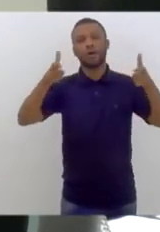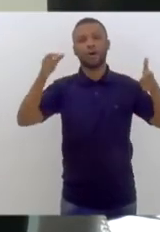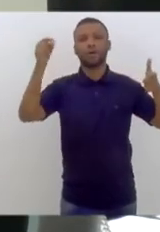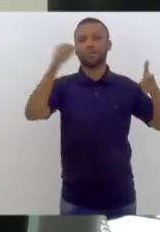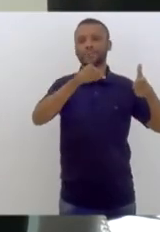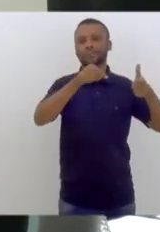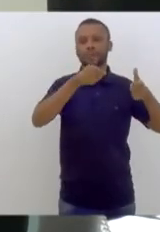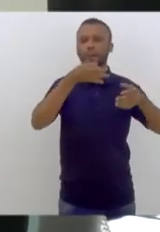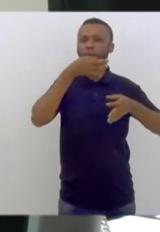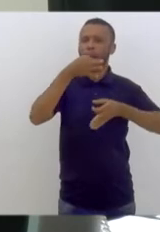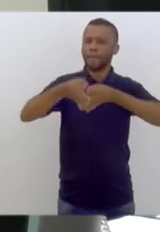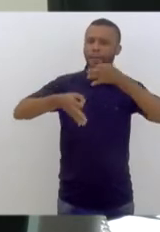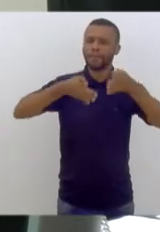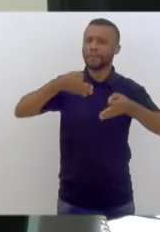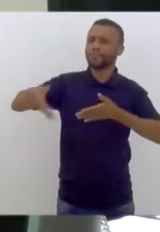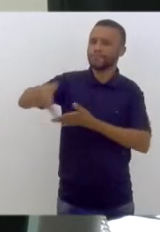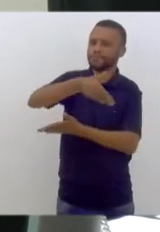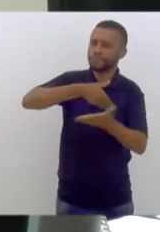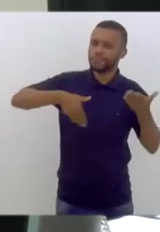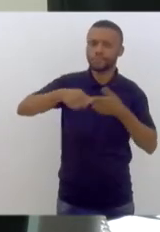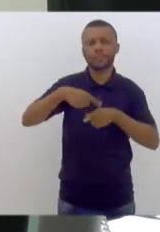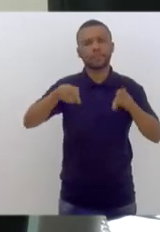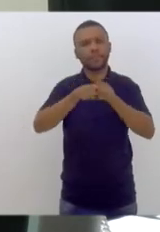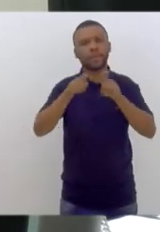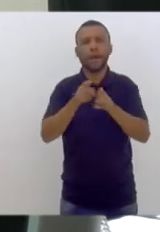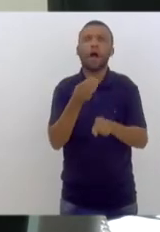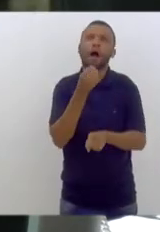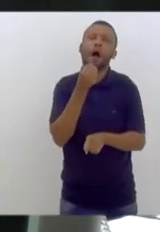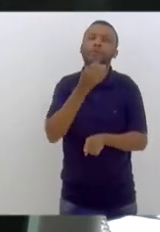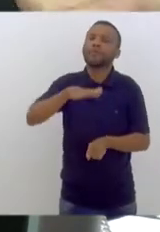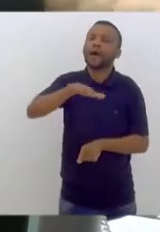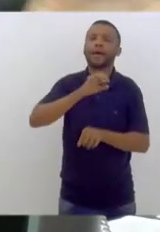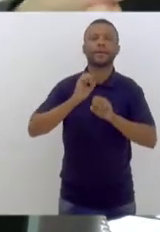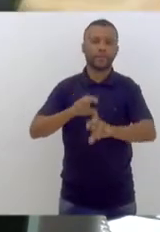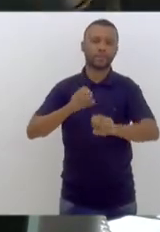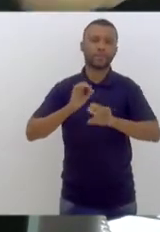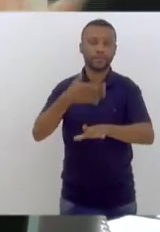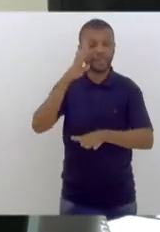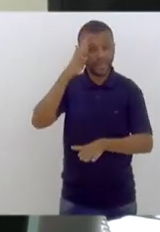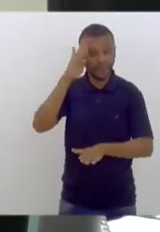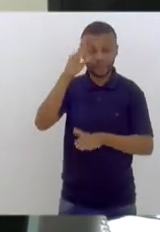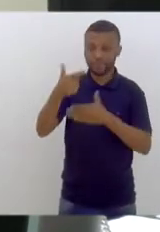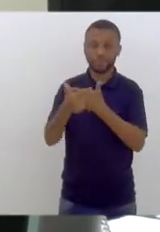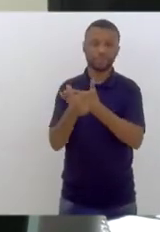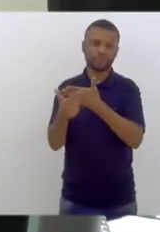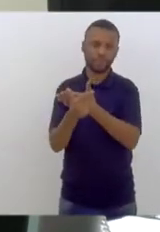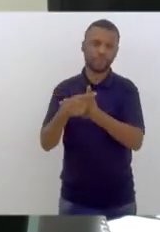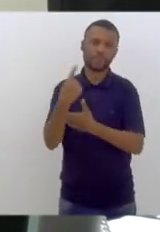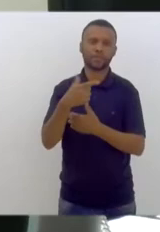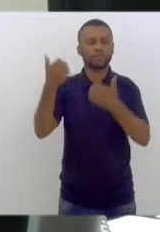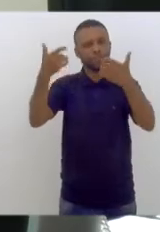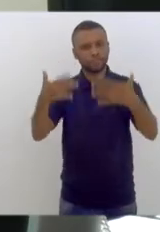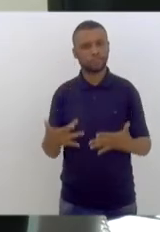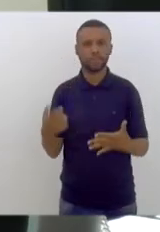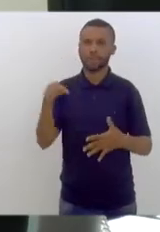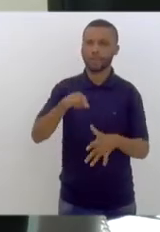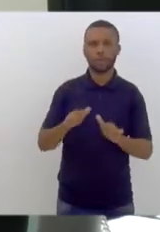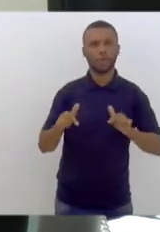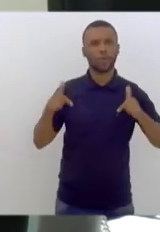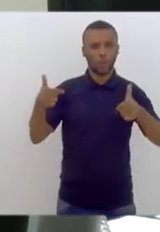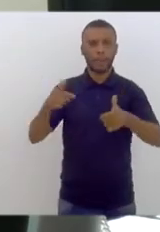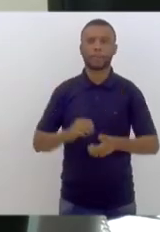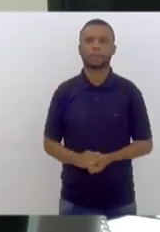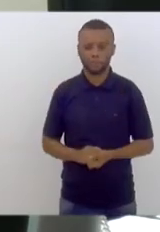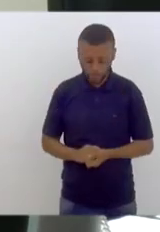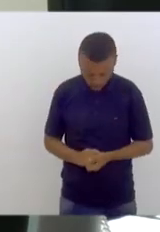de partícipes e para bem, evidentemente, da educação, que é a função central do que nós estamos aqui fazendo. Então, com esse retorno que